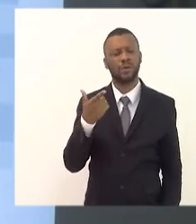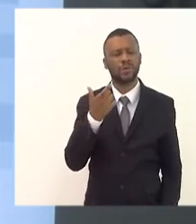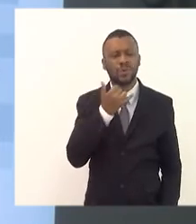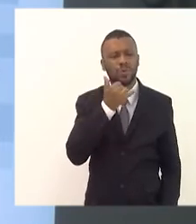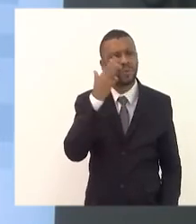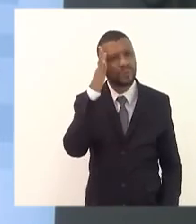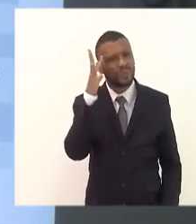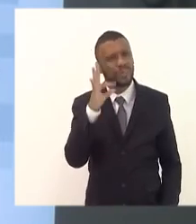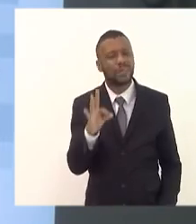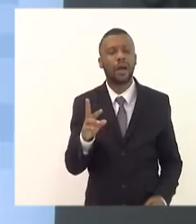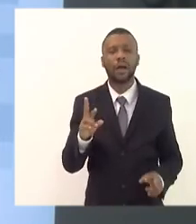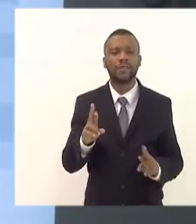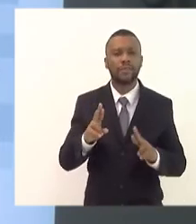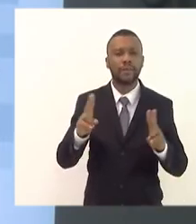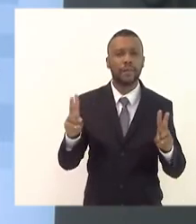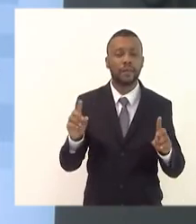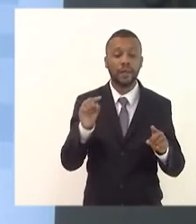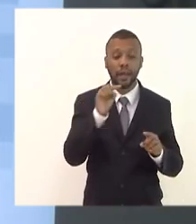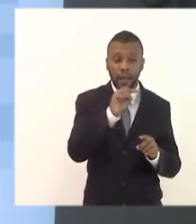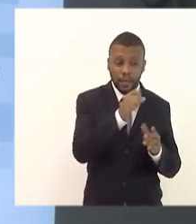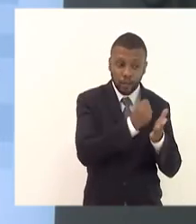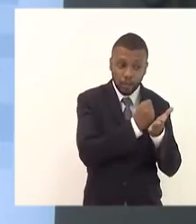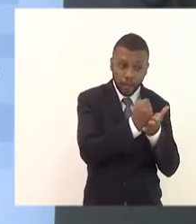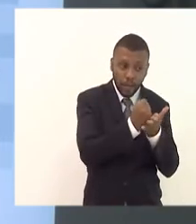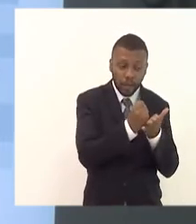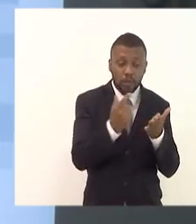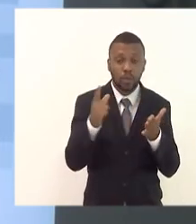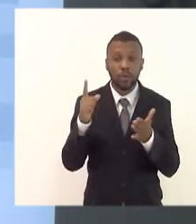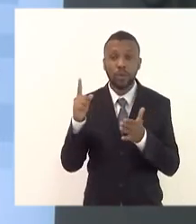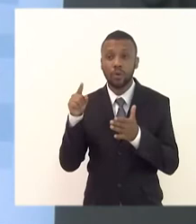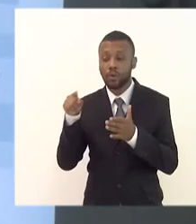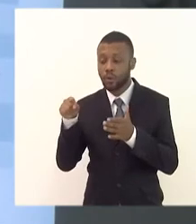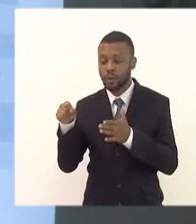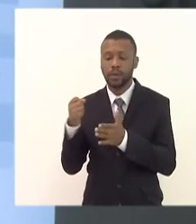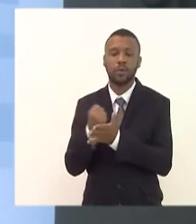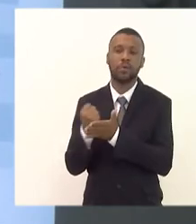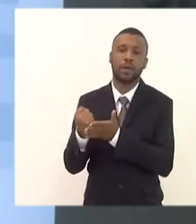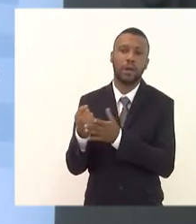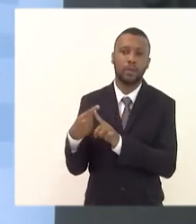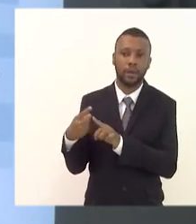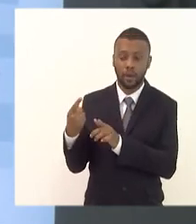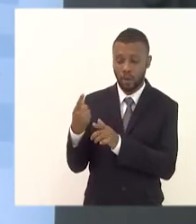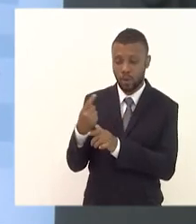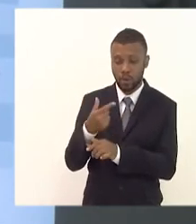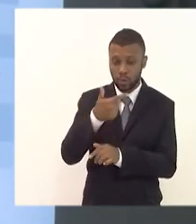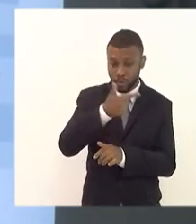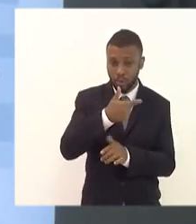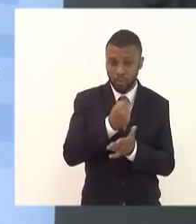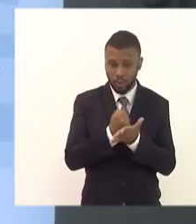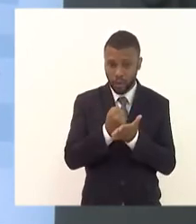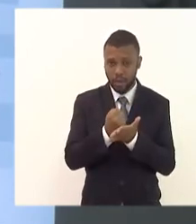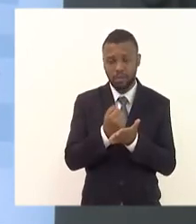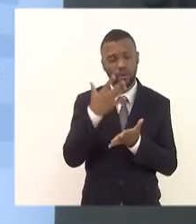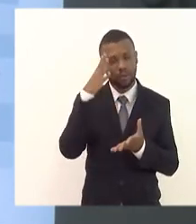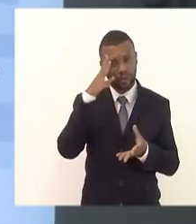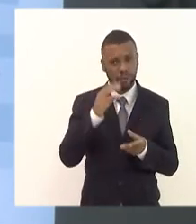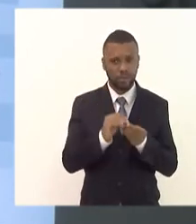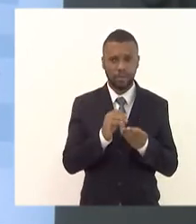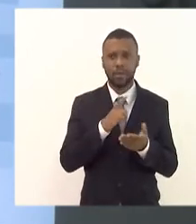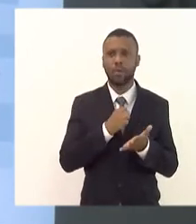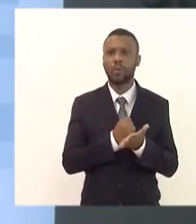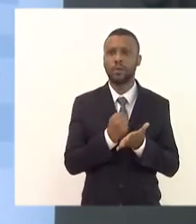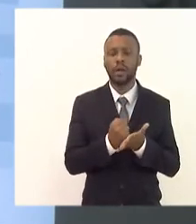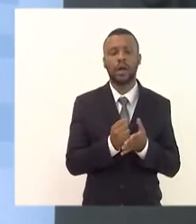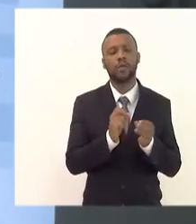diferença entre esse e o primeiro. É porque esse aí... O segundo eu entendi bem. Você tem um contrato com a irmã, você